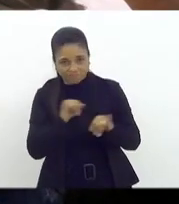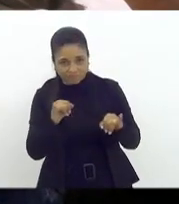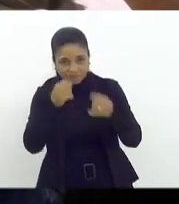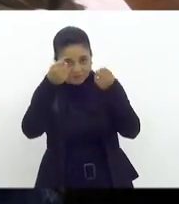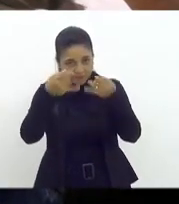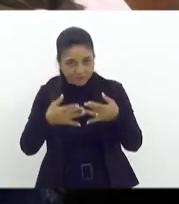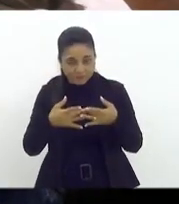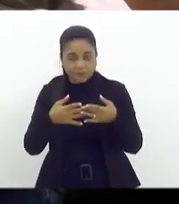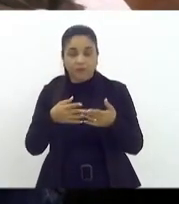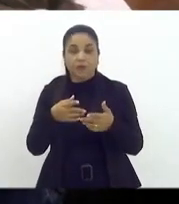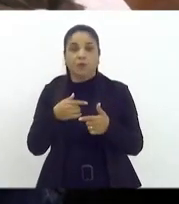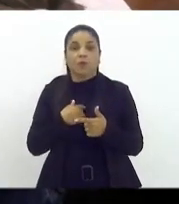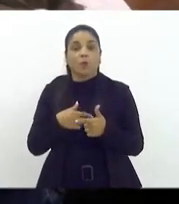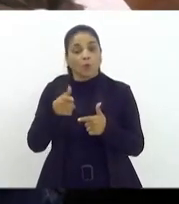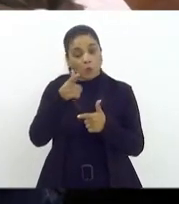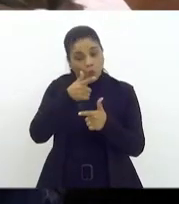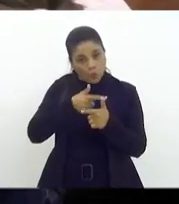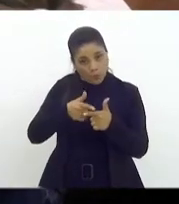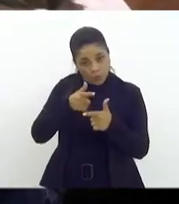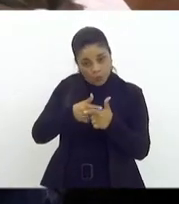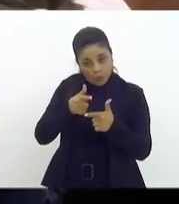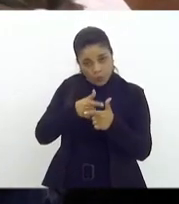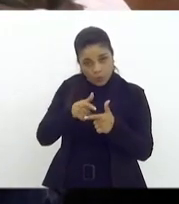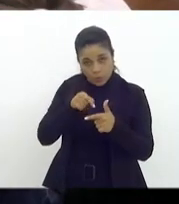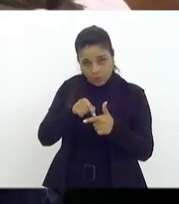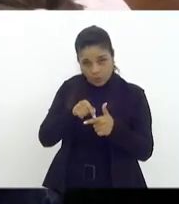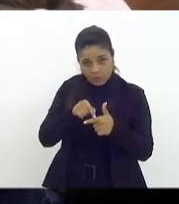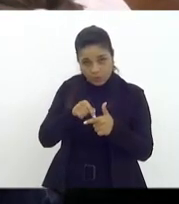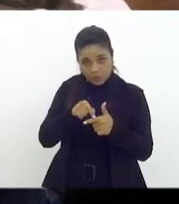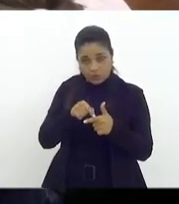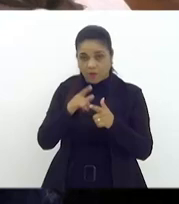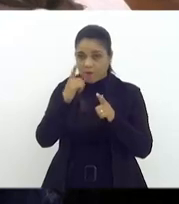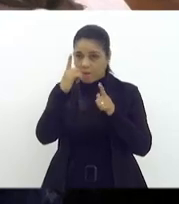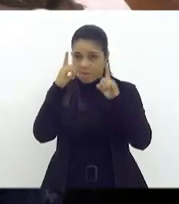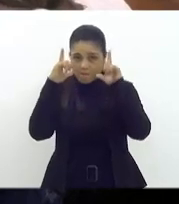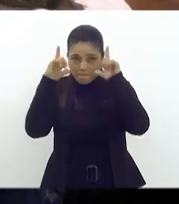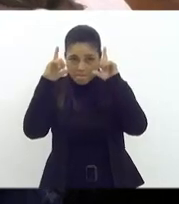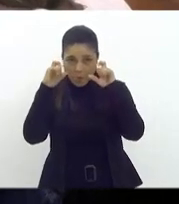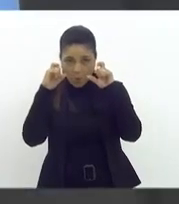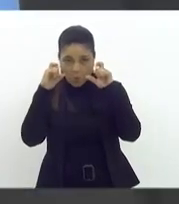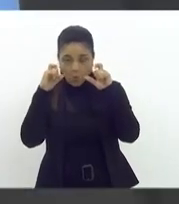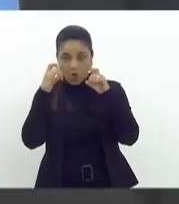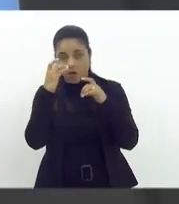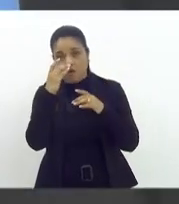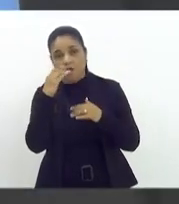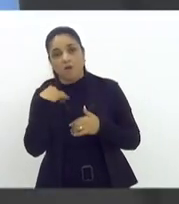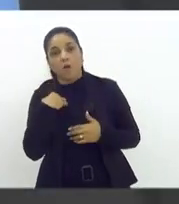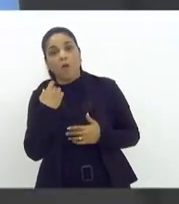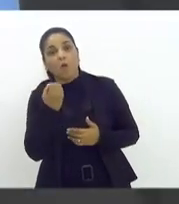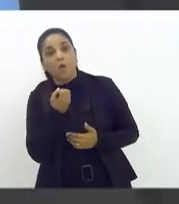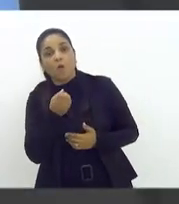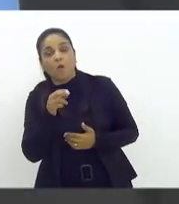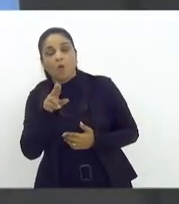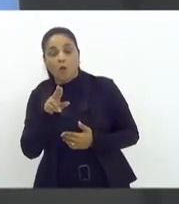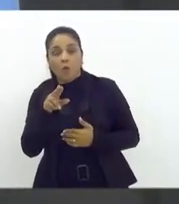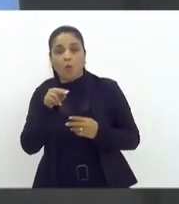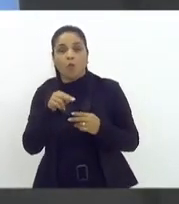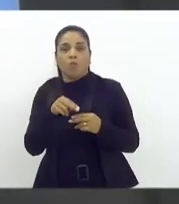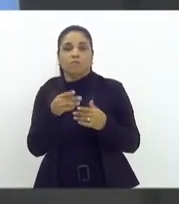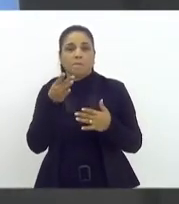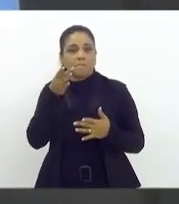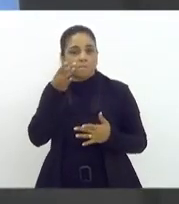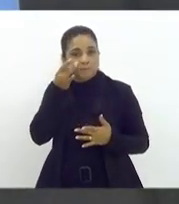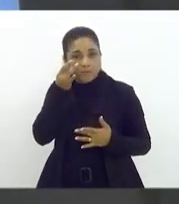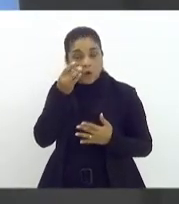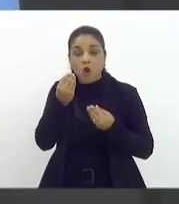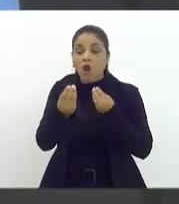O problema não é a mídia se é fotográfico ou é presencial é como é que é apresentado essa